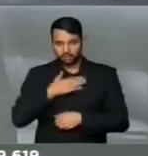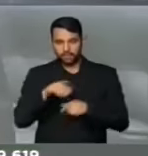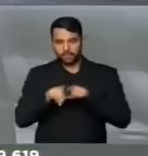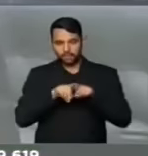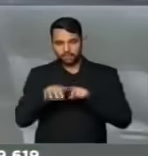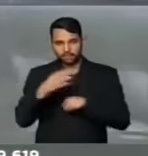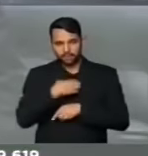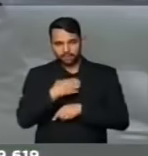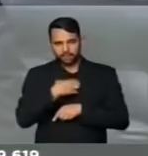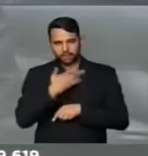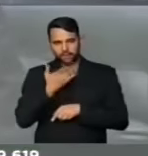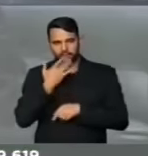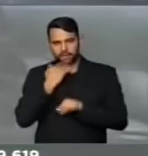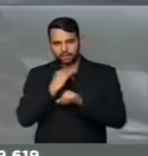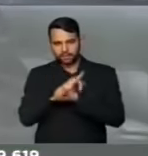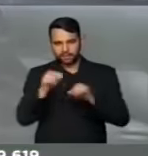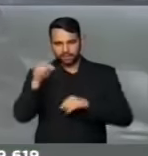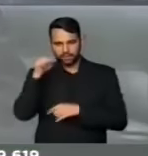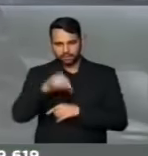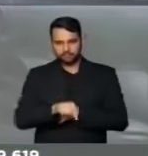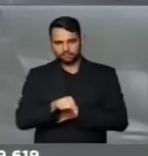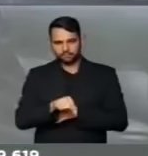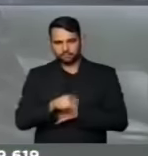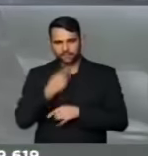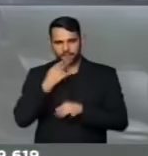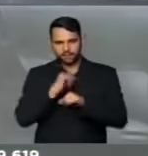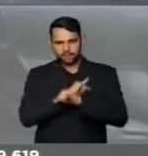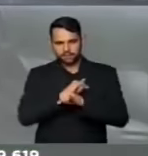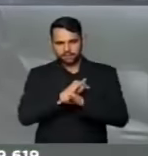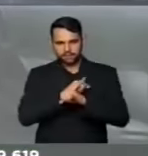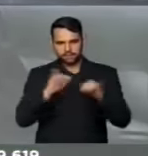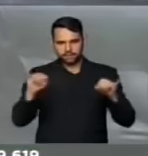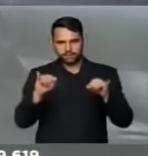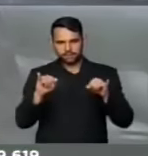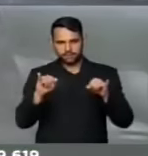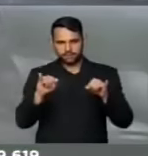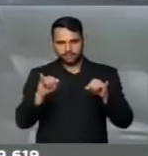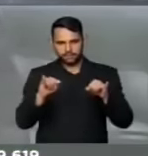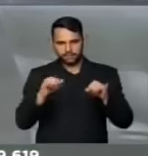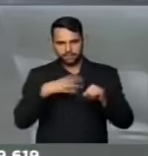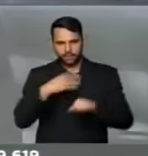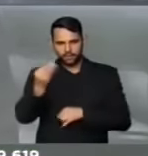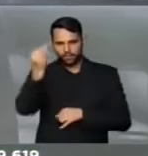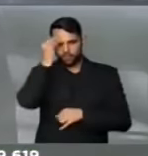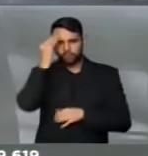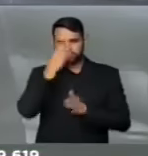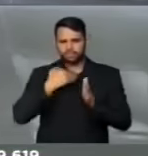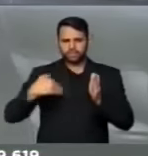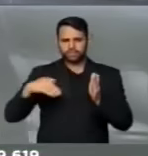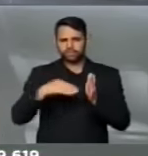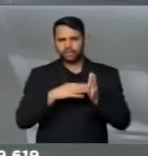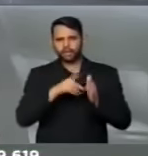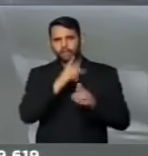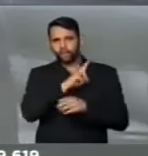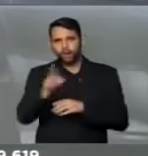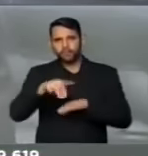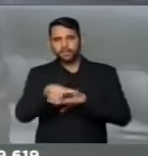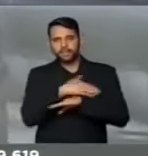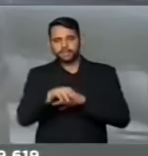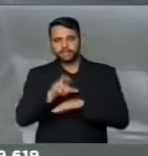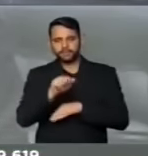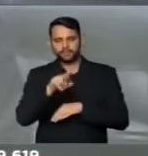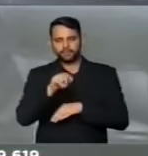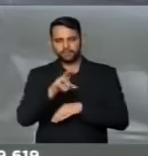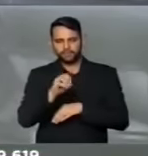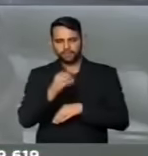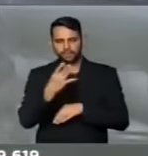irmão. E eu quero deixar aqui registrado que a culpa disso tem nome e endereço. Avenida